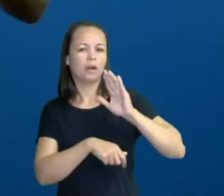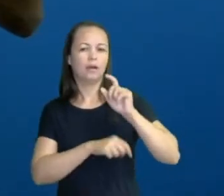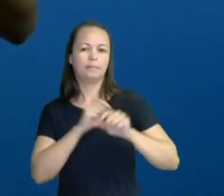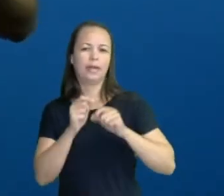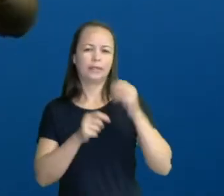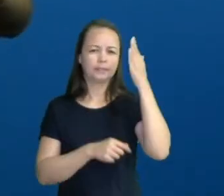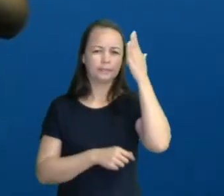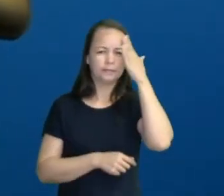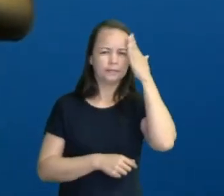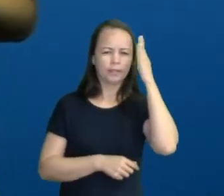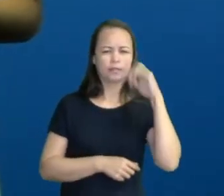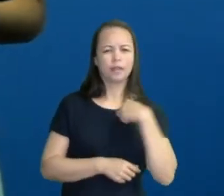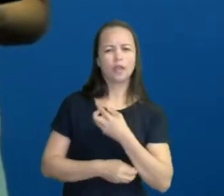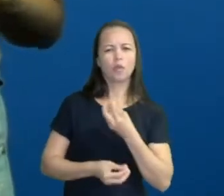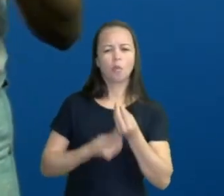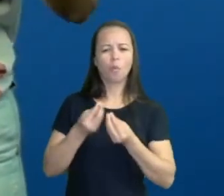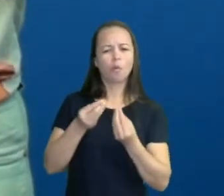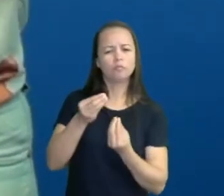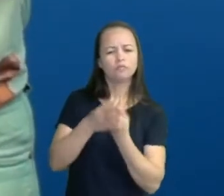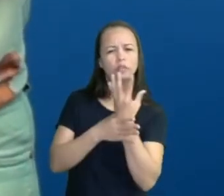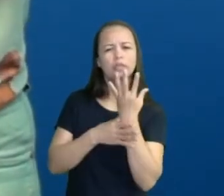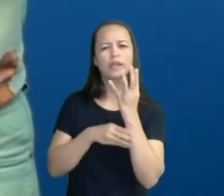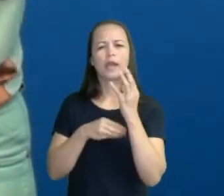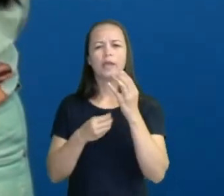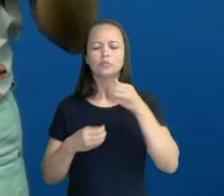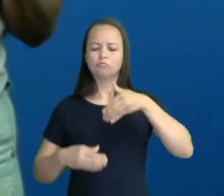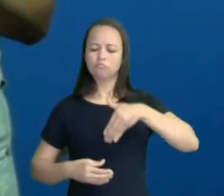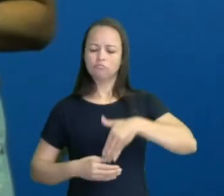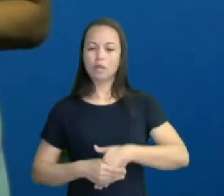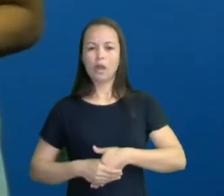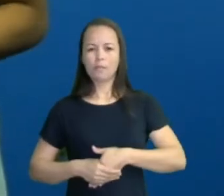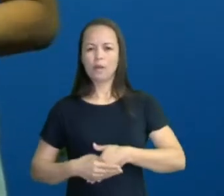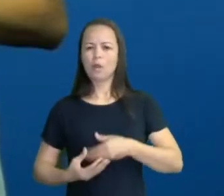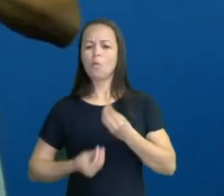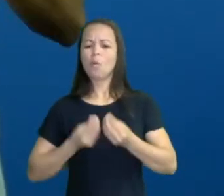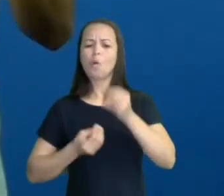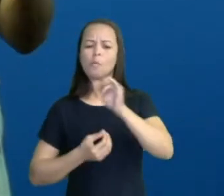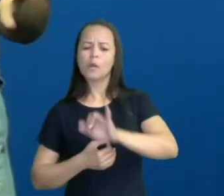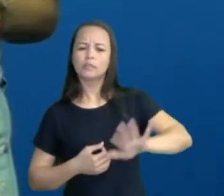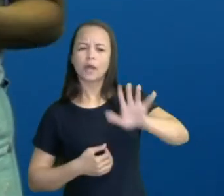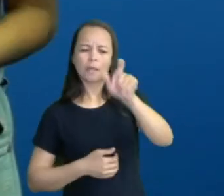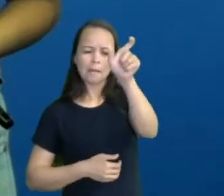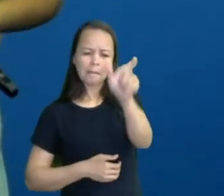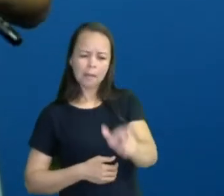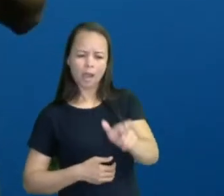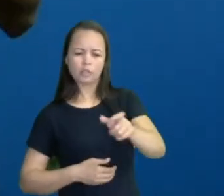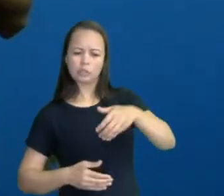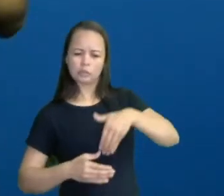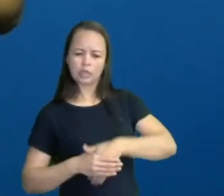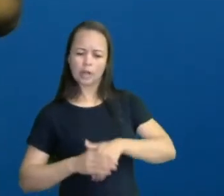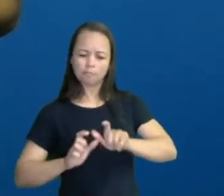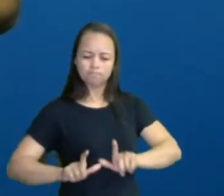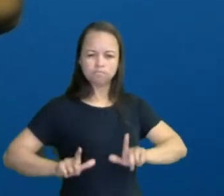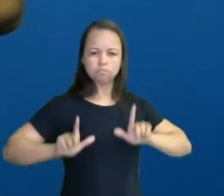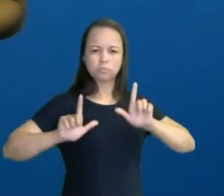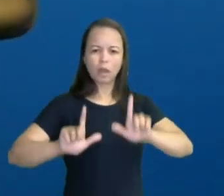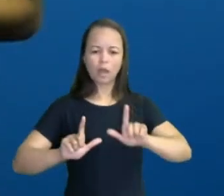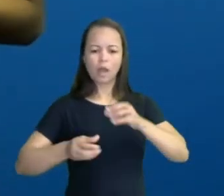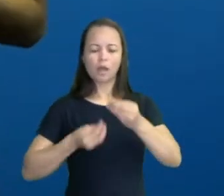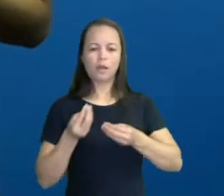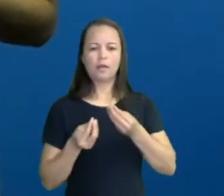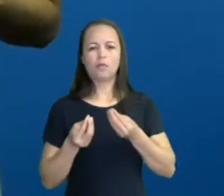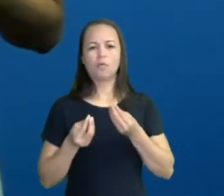entender como surge a figura de Napoleão, ou como essa figura ganha destaque e consegue se